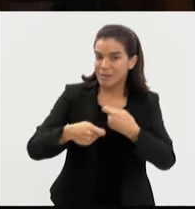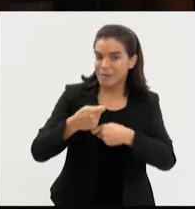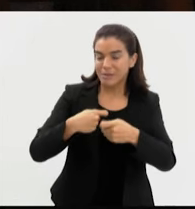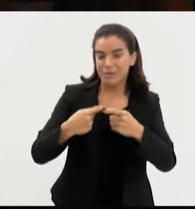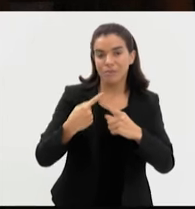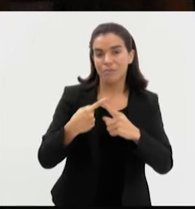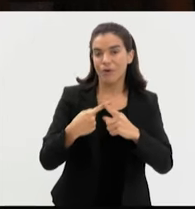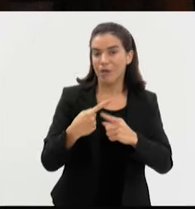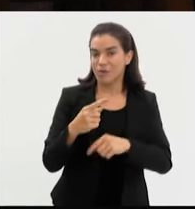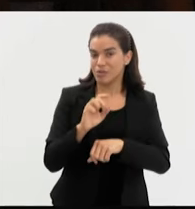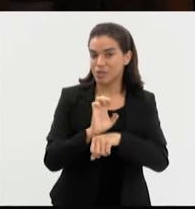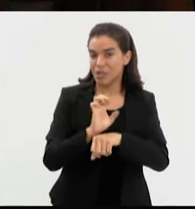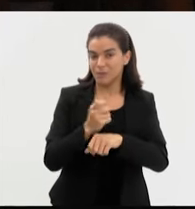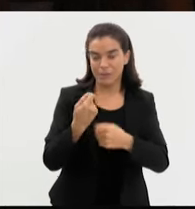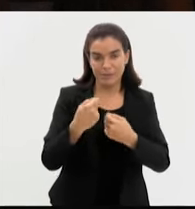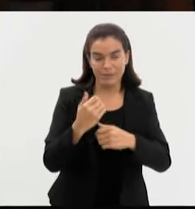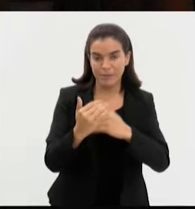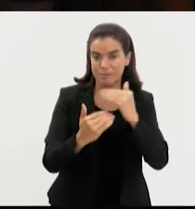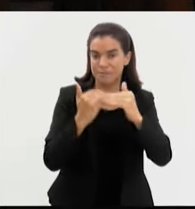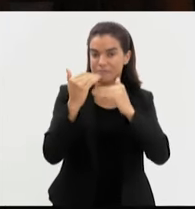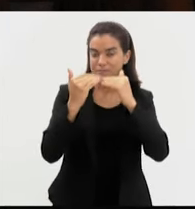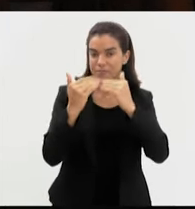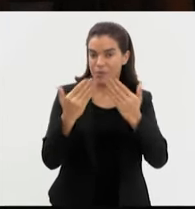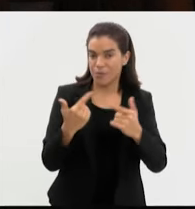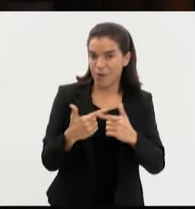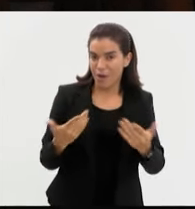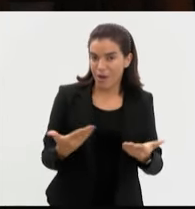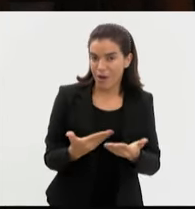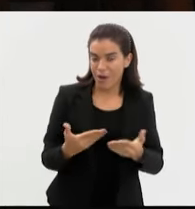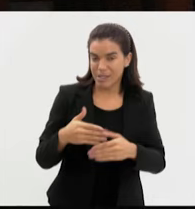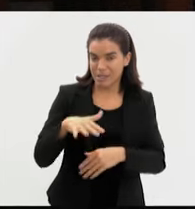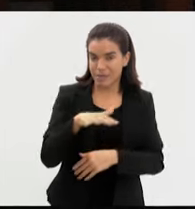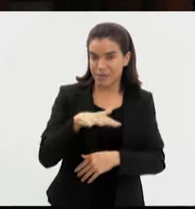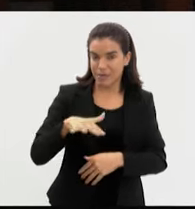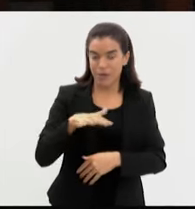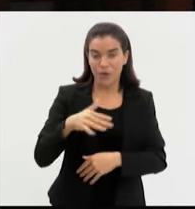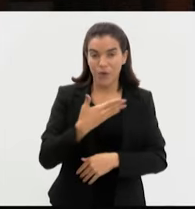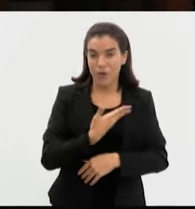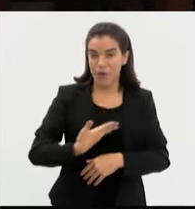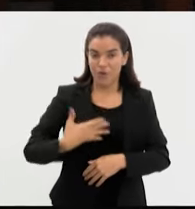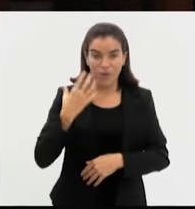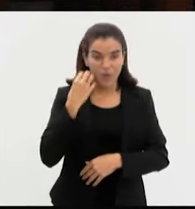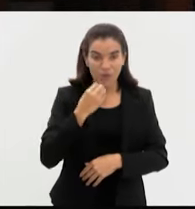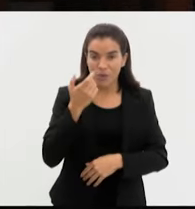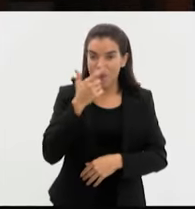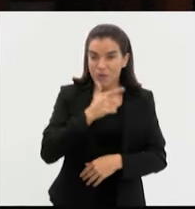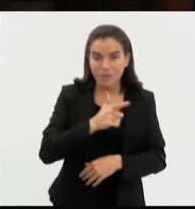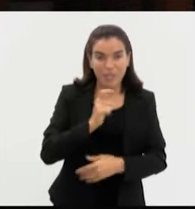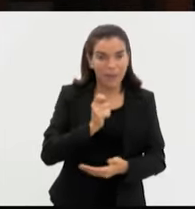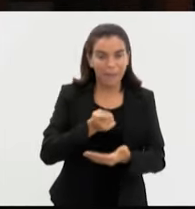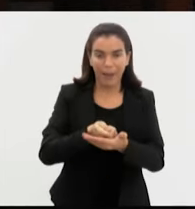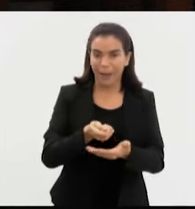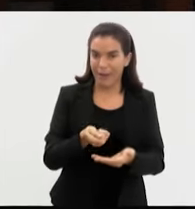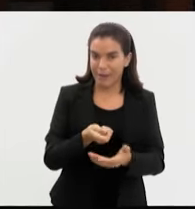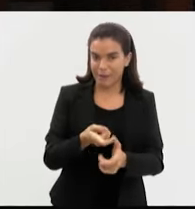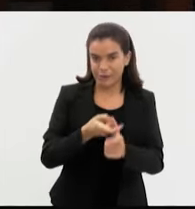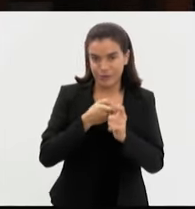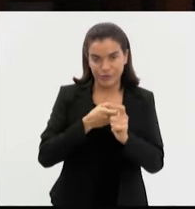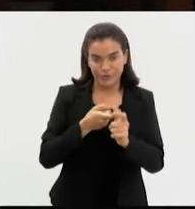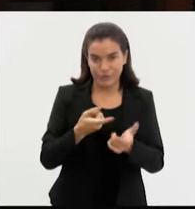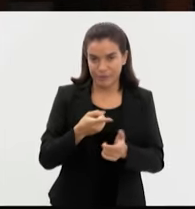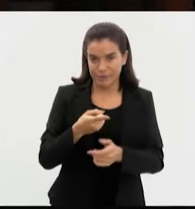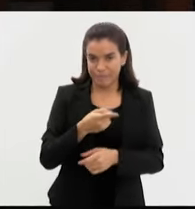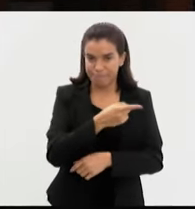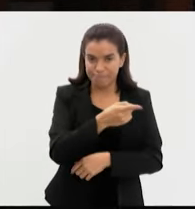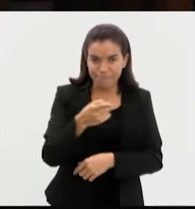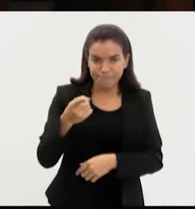avançar porque hoje estado na situação que tá o governador não consegue pagar e ele ele fala isso o tempo inteiro Todo mundo assiste ele